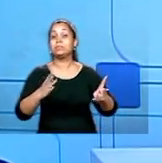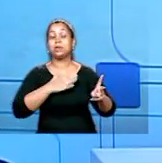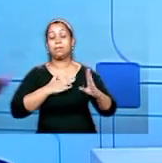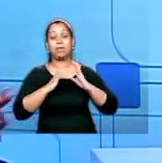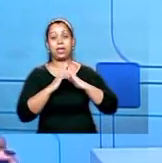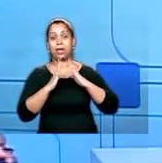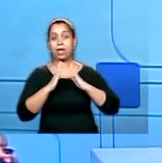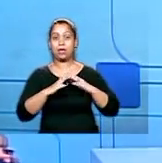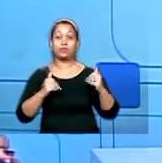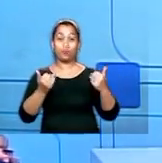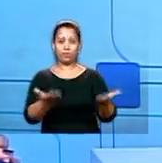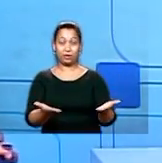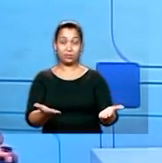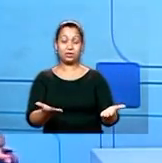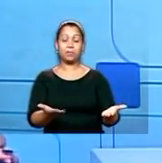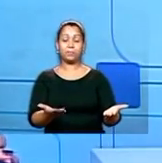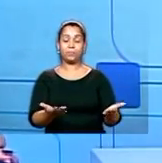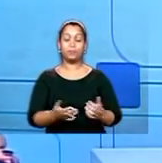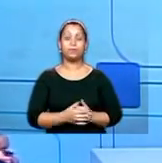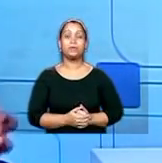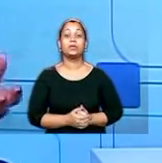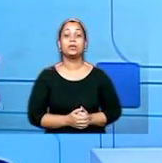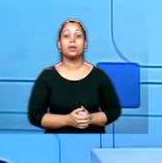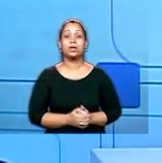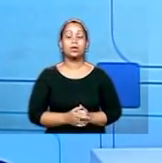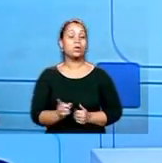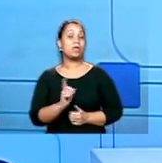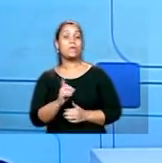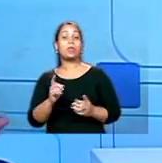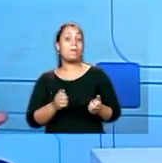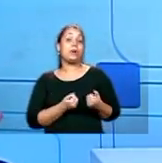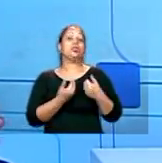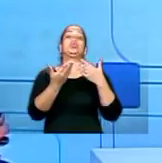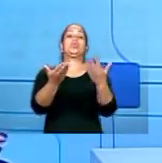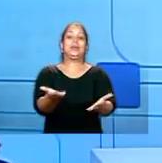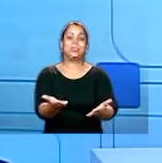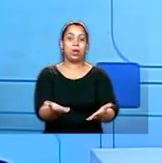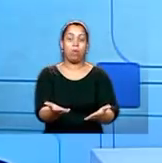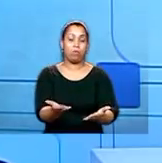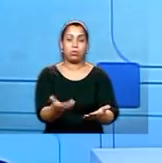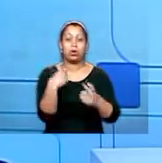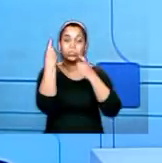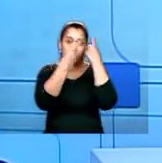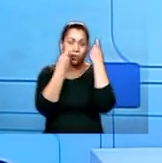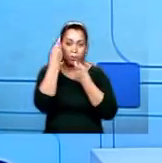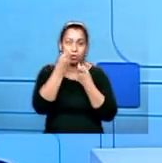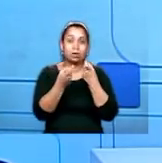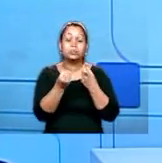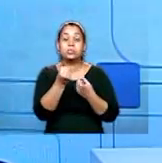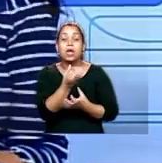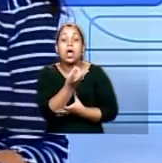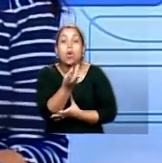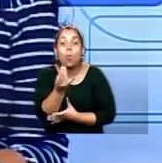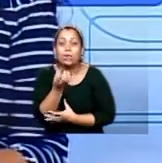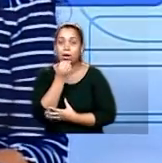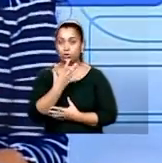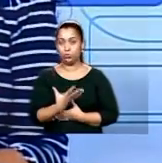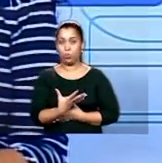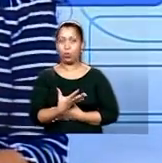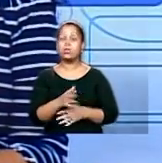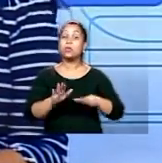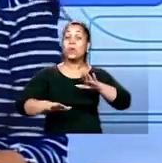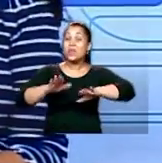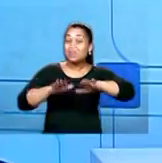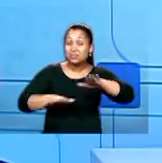casa. Nossa preocupação é essa, né? Não é porque é uma doação que a gente não se preocupa com a qualidade. Tá. Muitas vezes